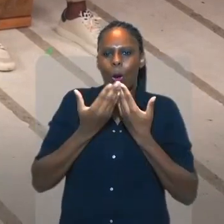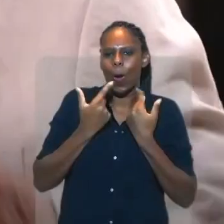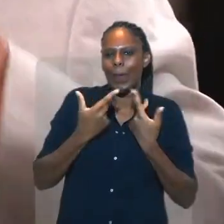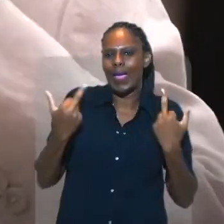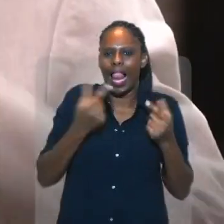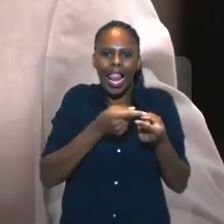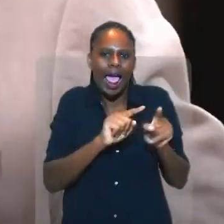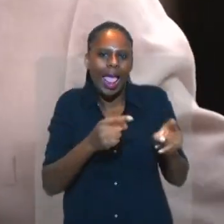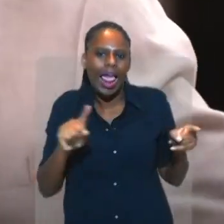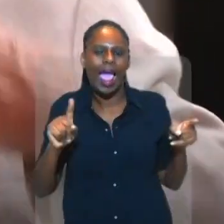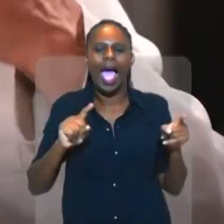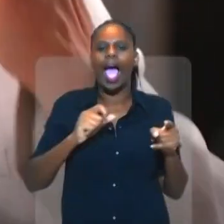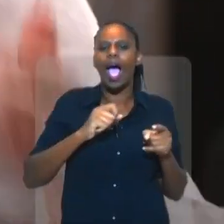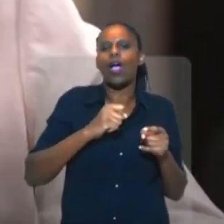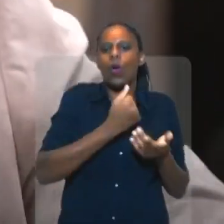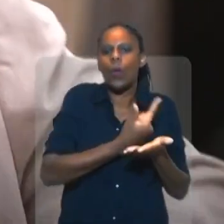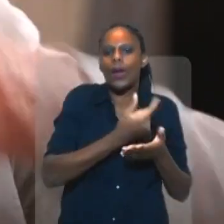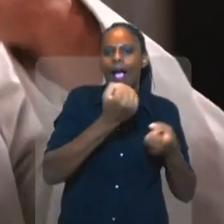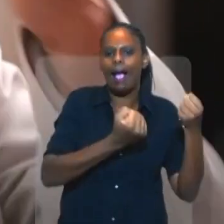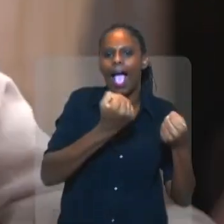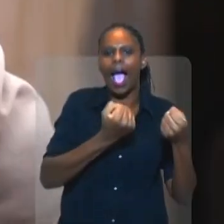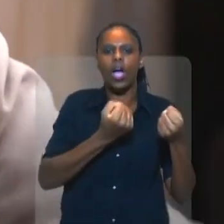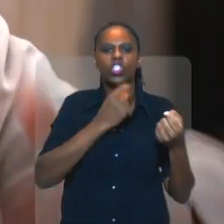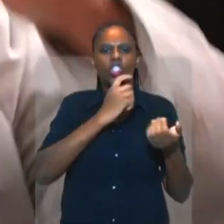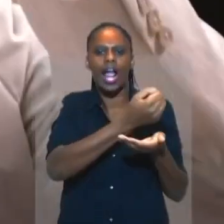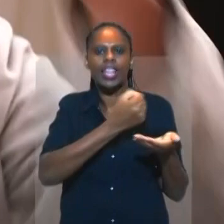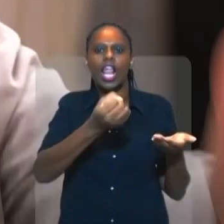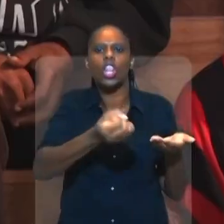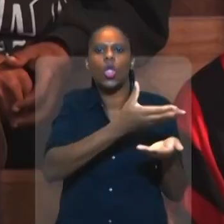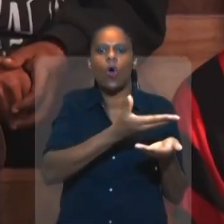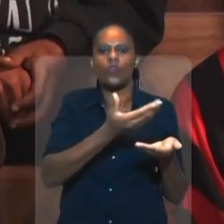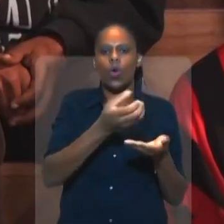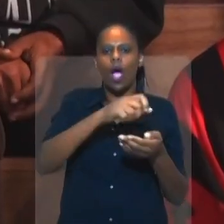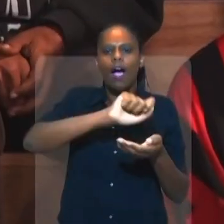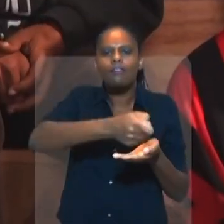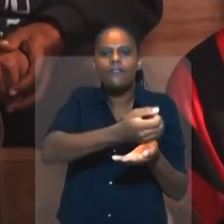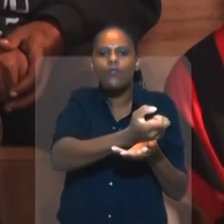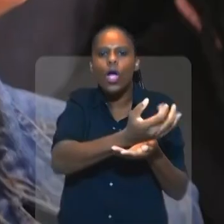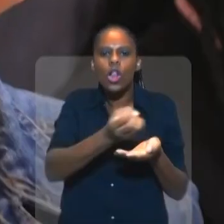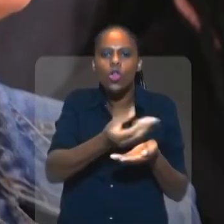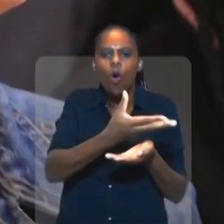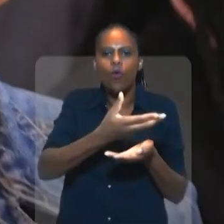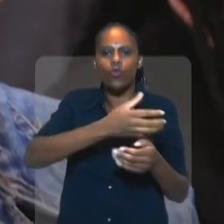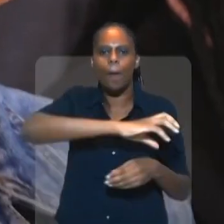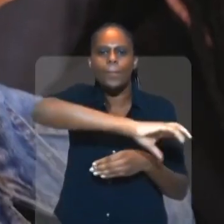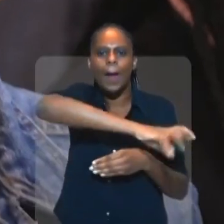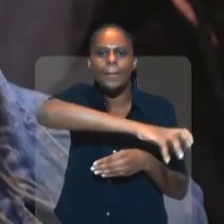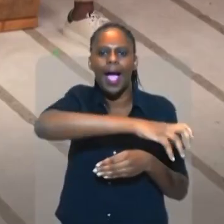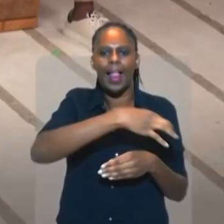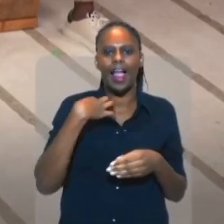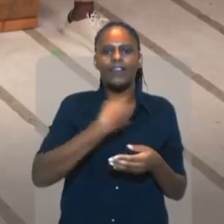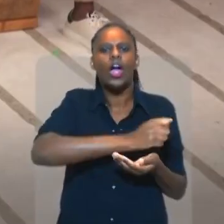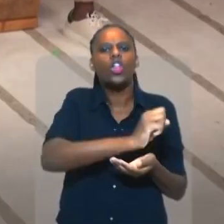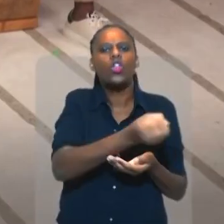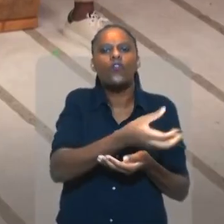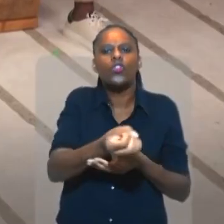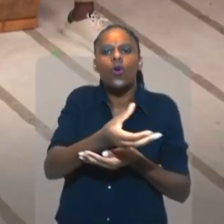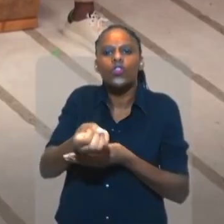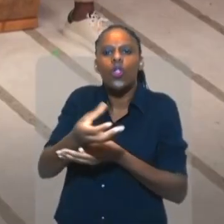quando tava com medo falei do churrasco comprando geladeira trocando o fogão Trocando tudo